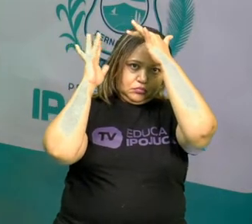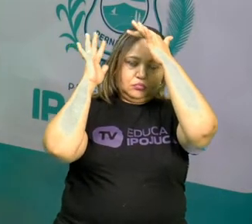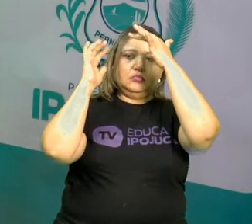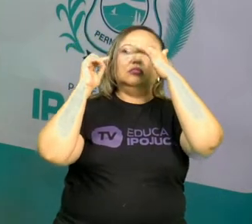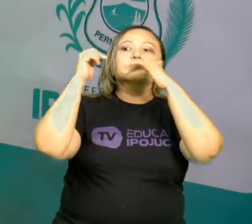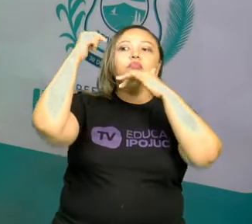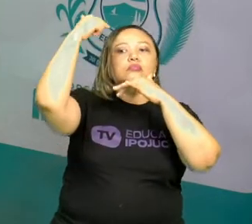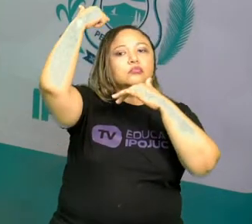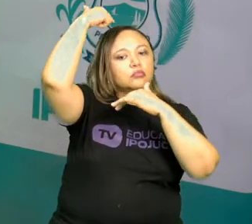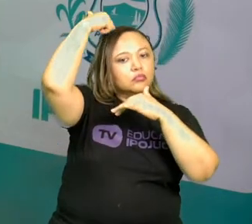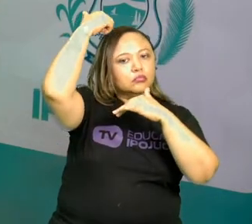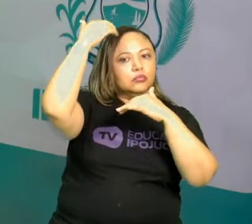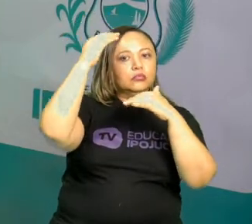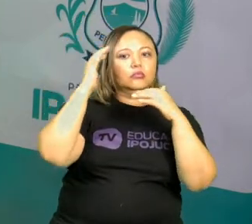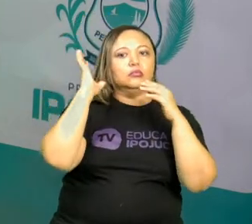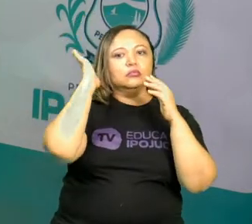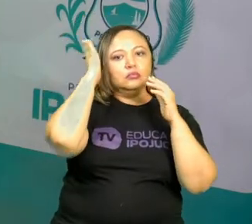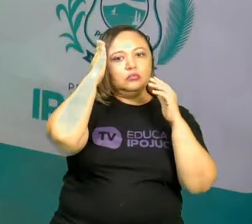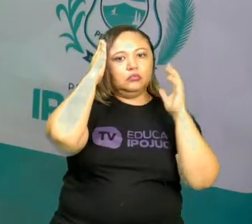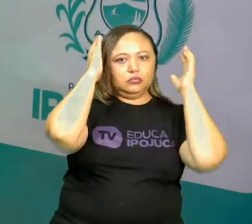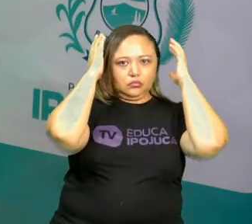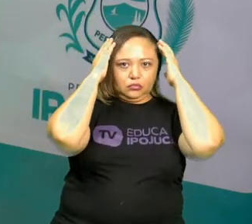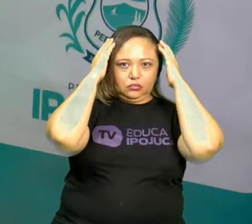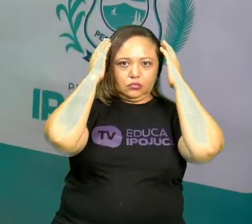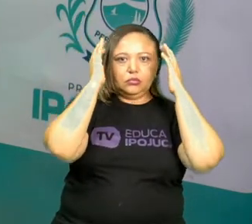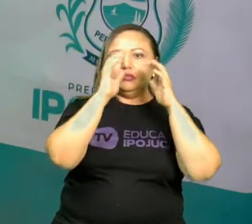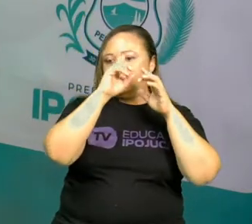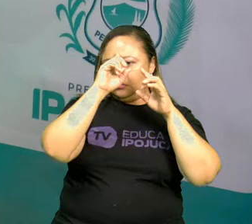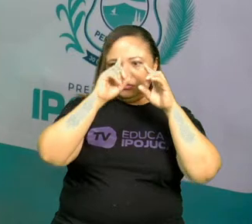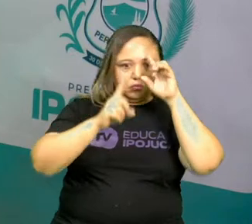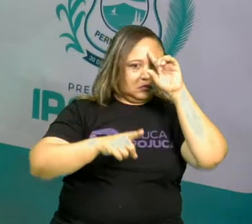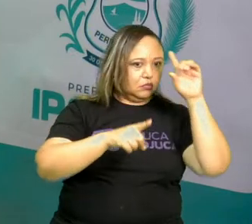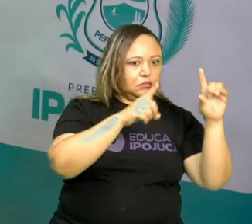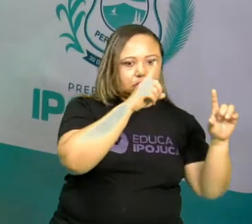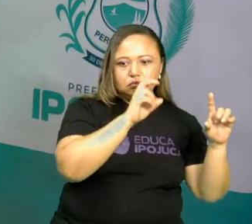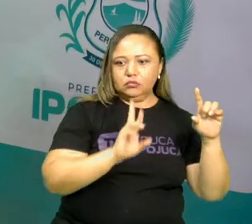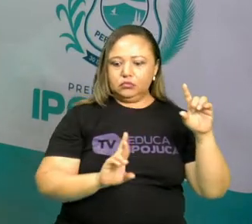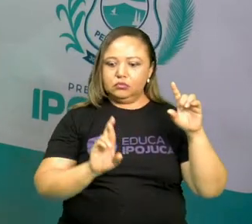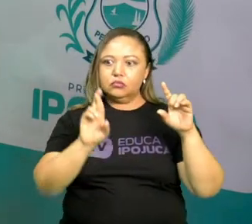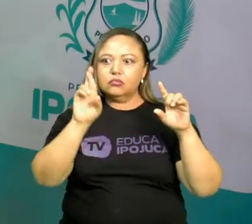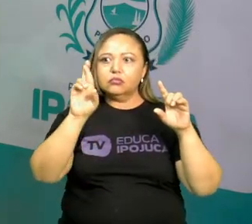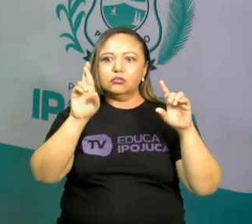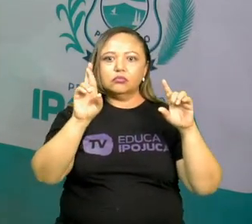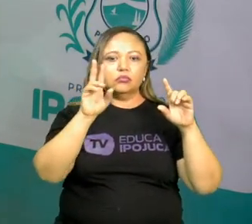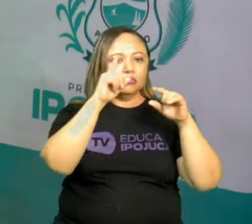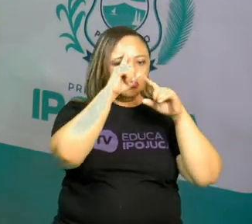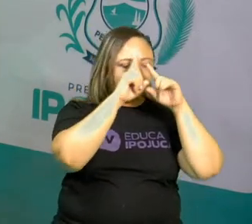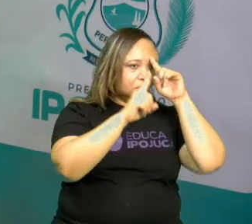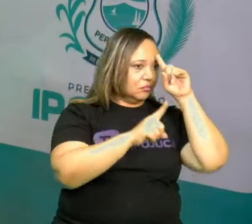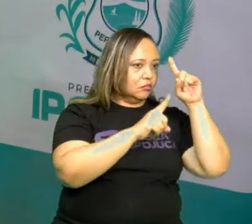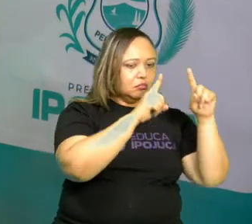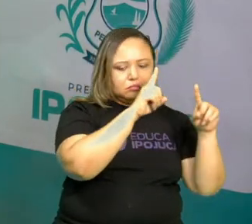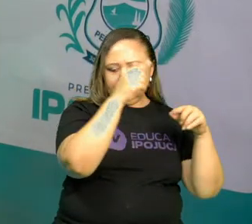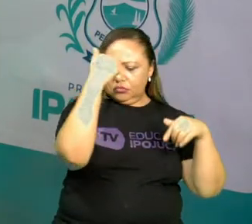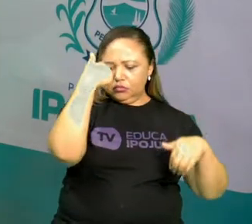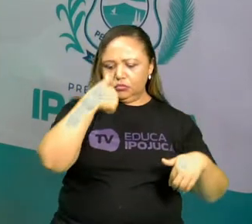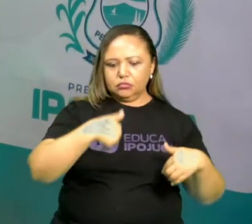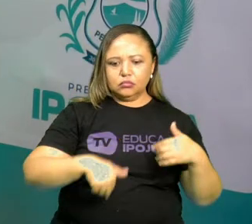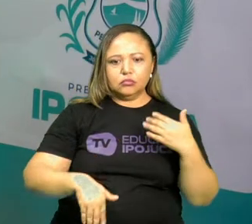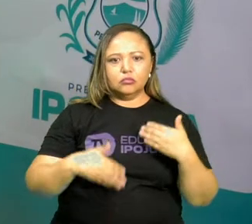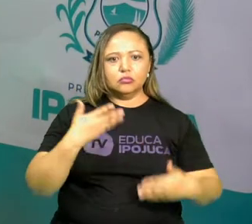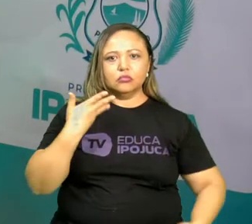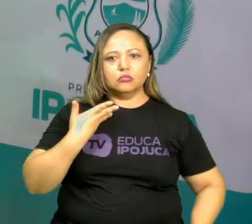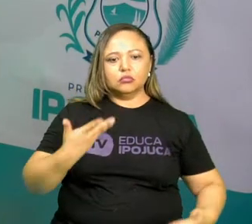no interior do clânio, ele é o chefe de toda esta máquina maravilhosa, porque ele ajuda a funcionar todo o corpo.